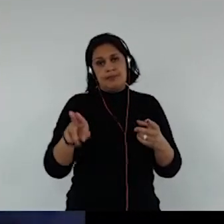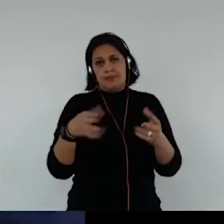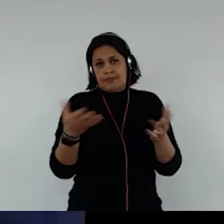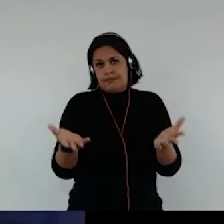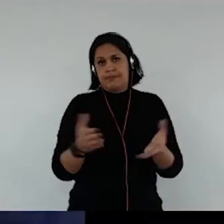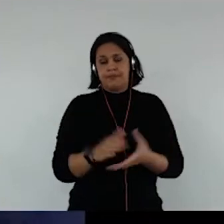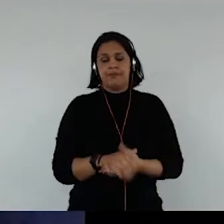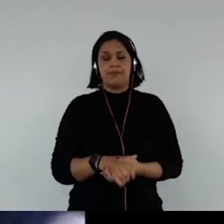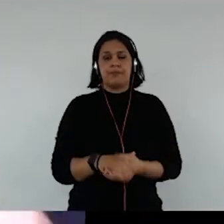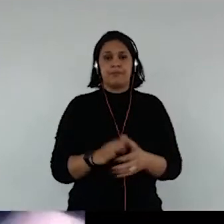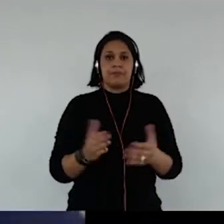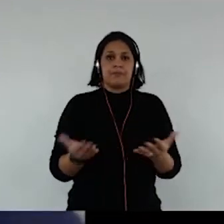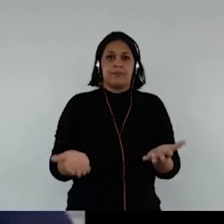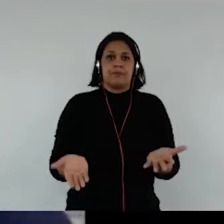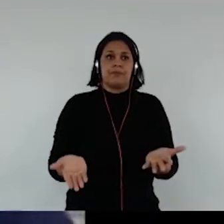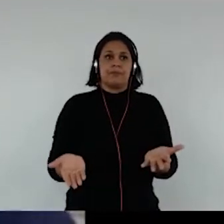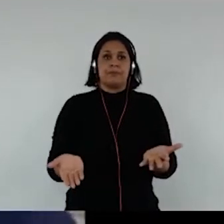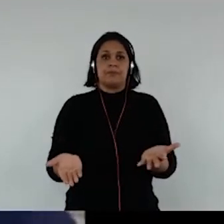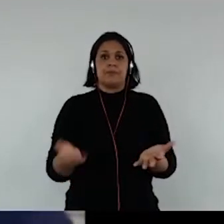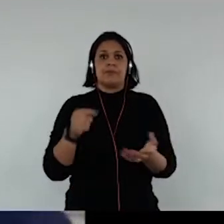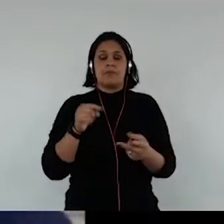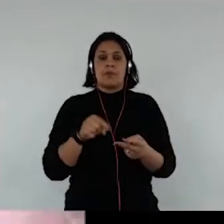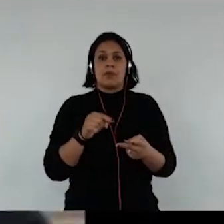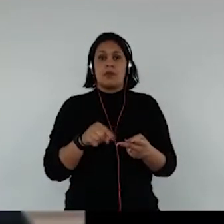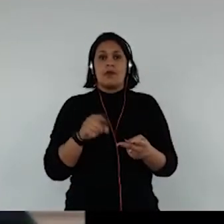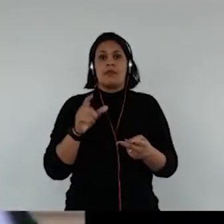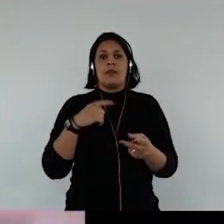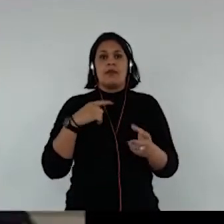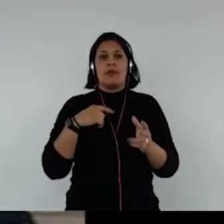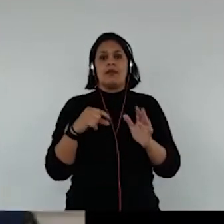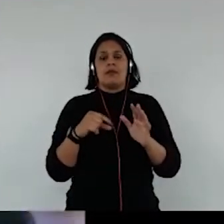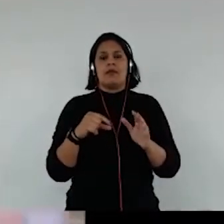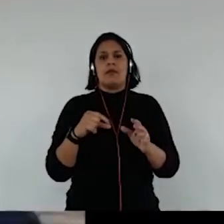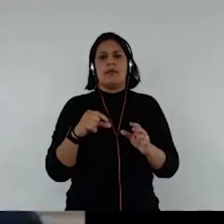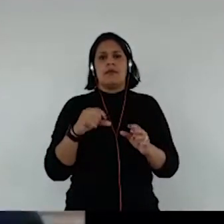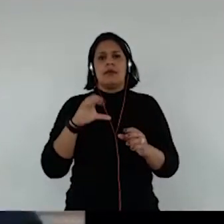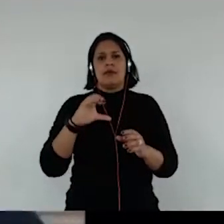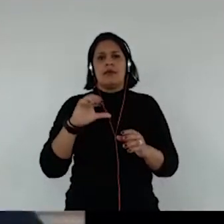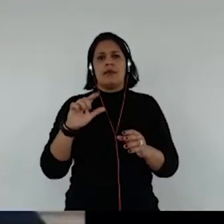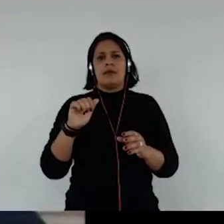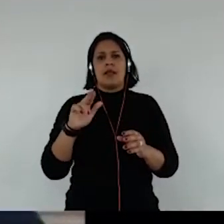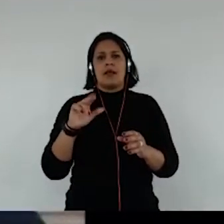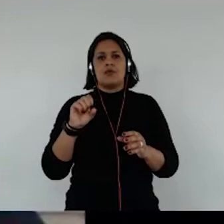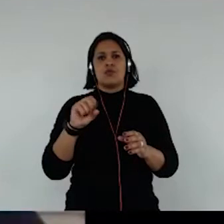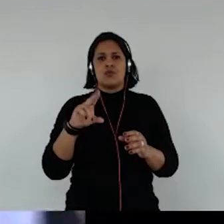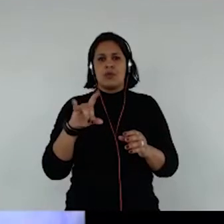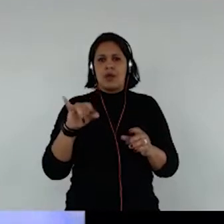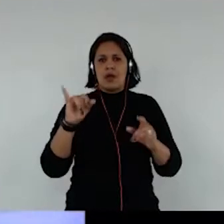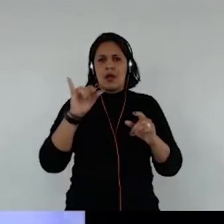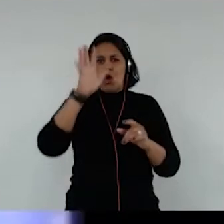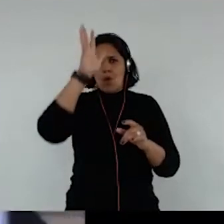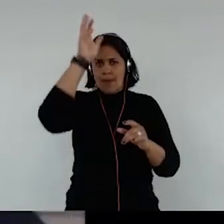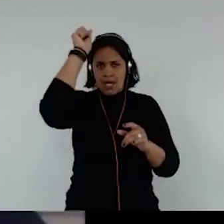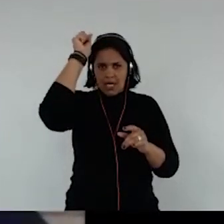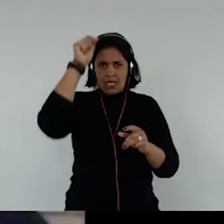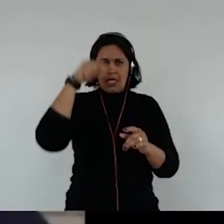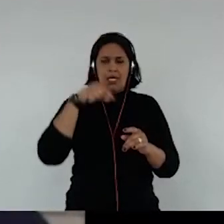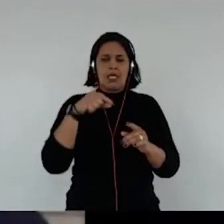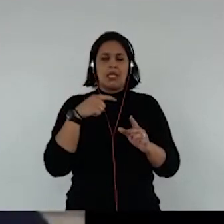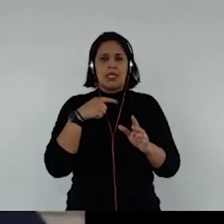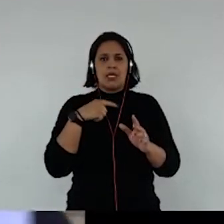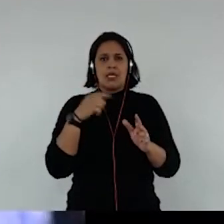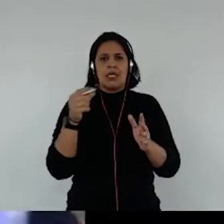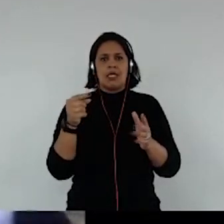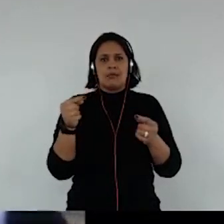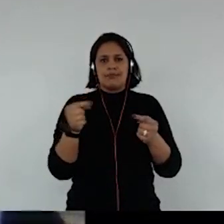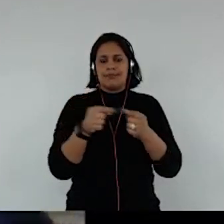do contrato. Então, é a cláusula rebus sic stantibus, famosa clássica romana, como temperando o Pacta